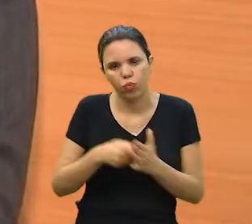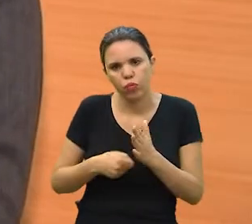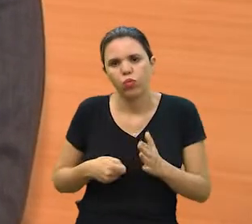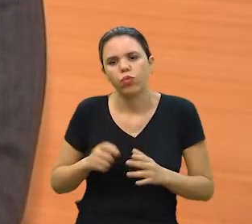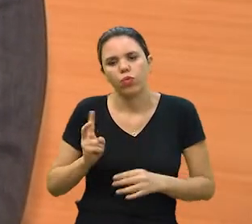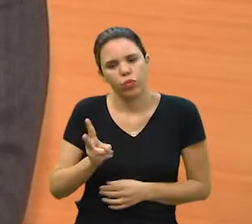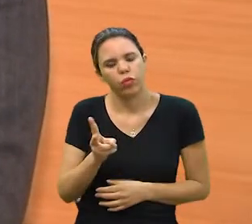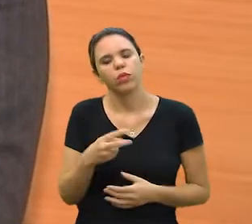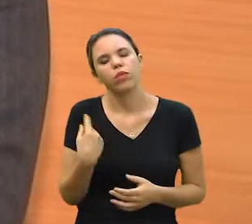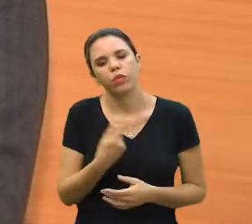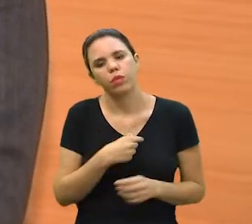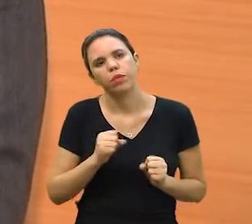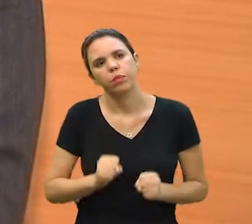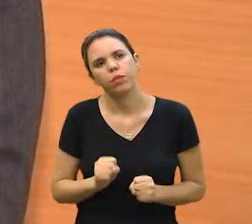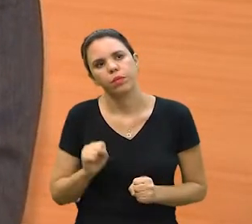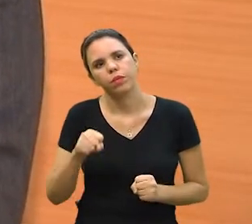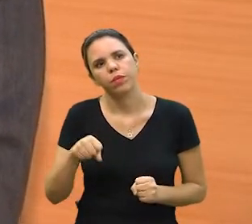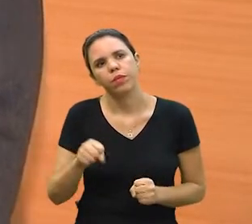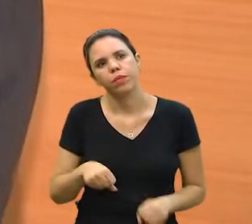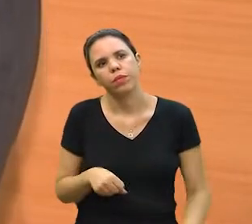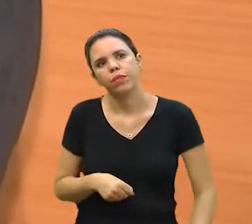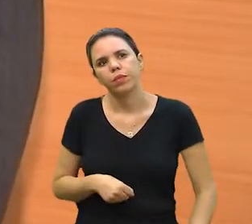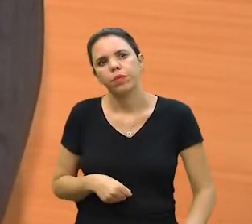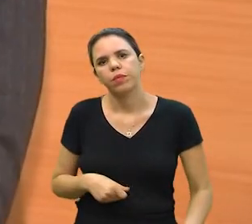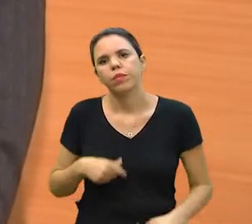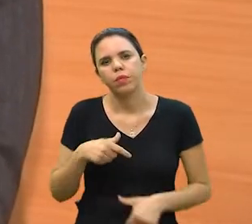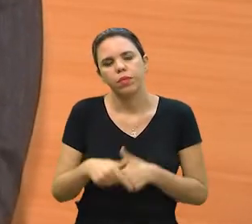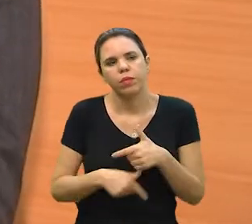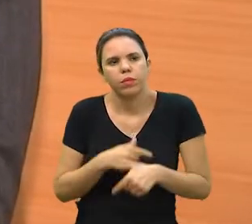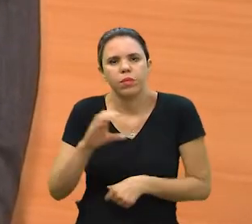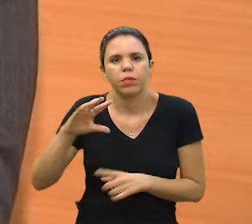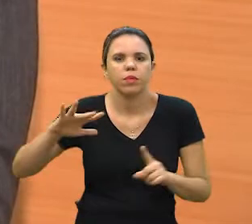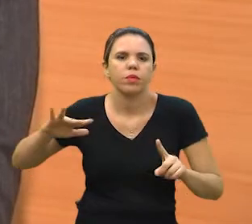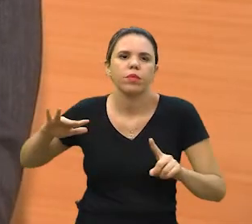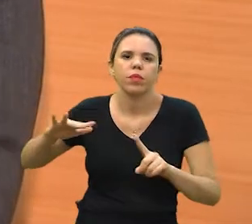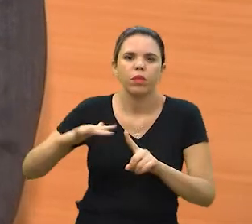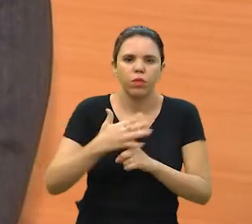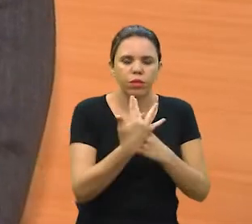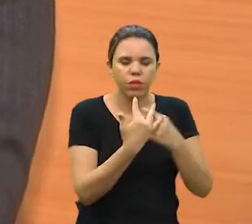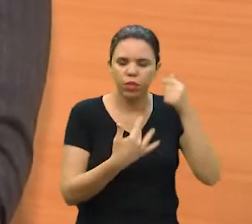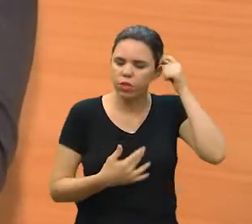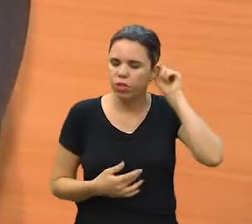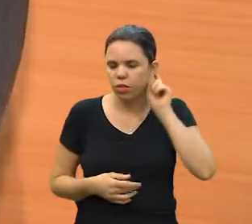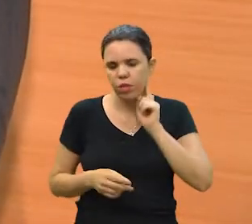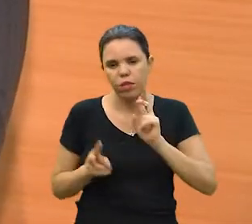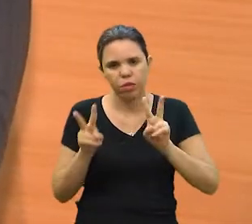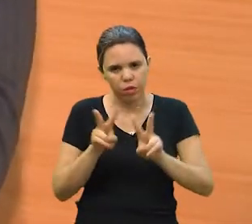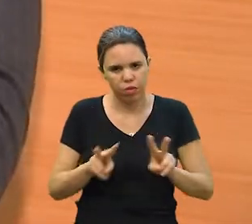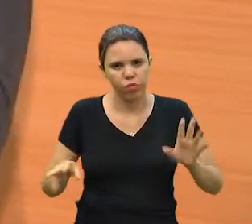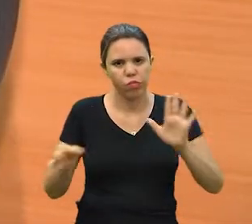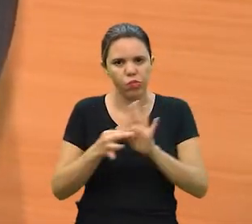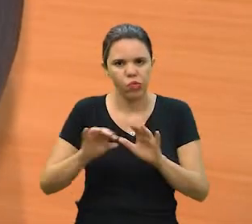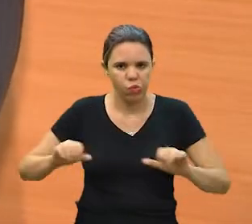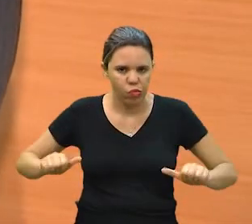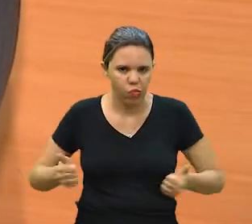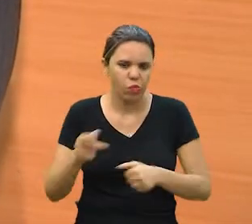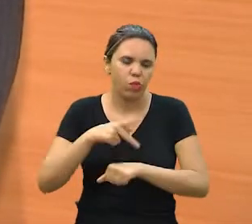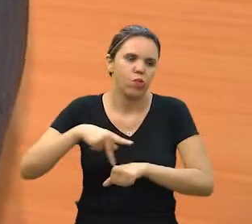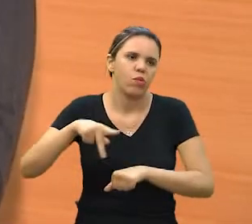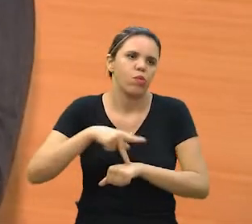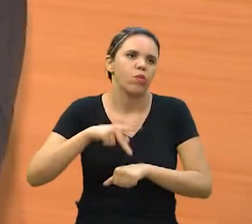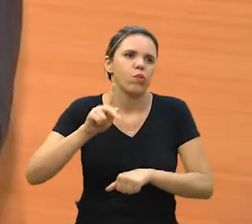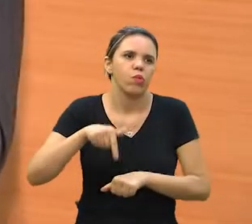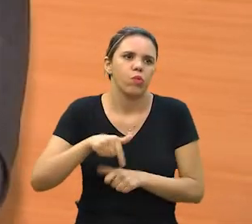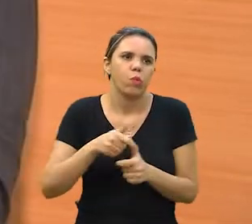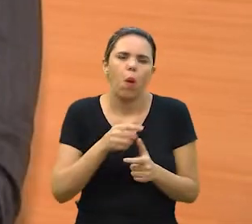isso incessantemente para que a gente possa, assim, exercer a nossa cidadania, ter uma visão realmente positiva do nosso país. O